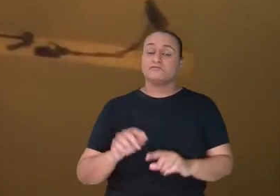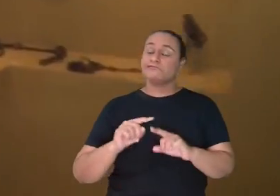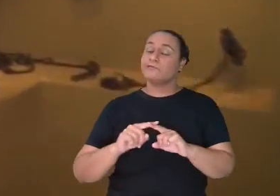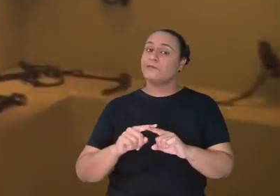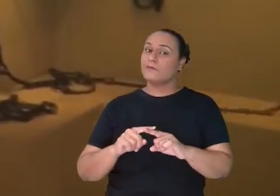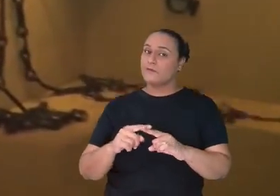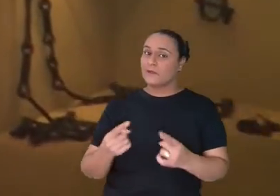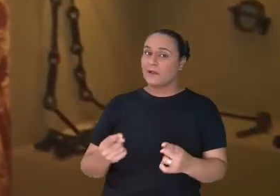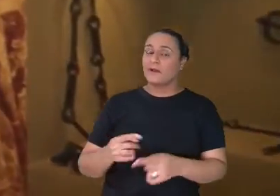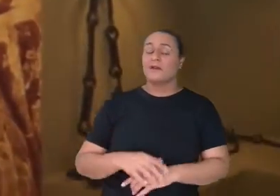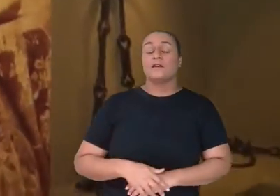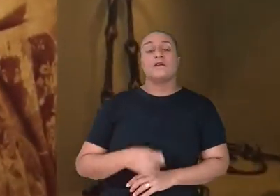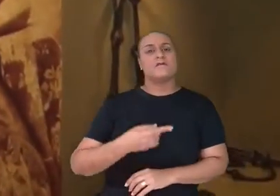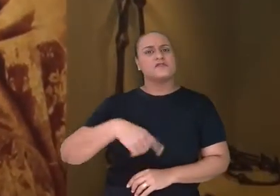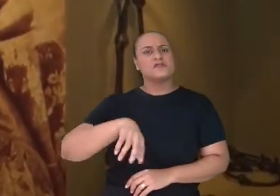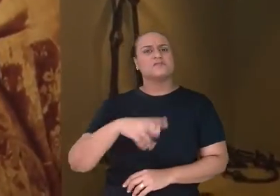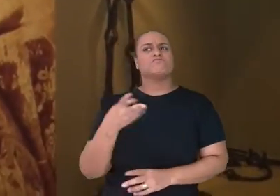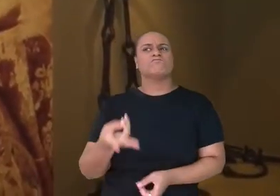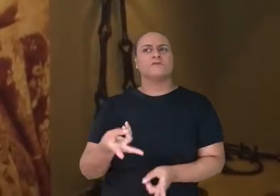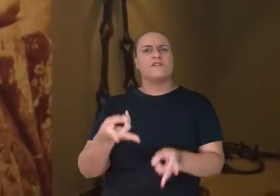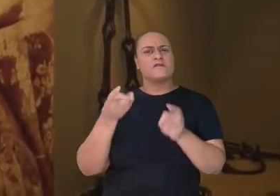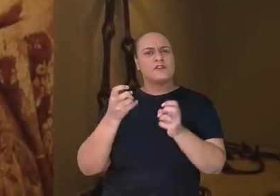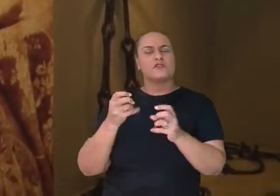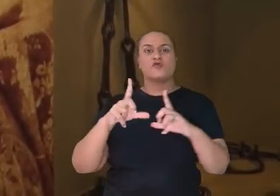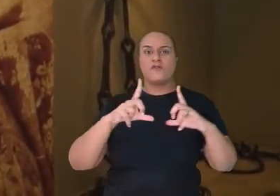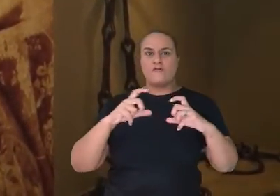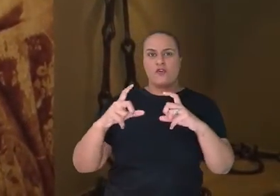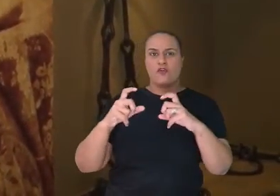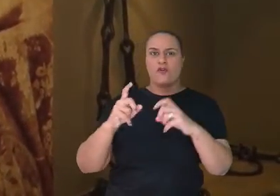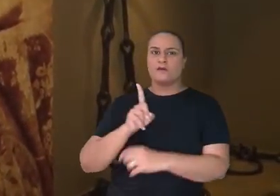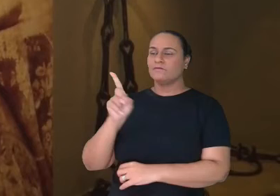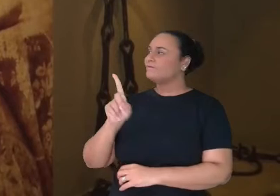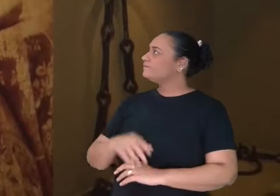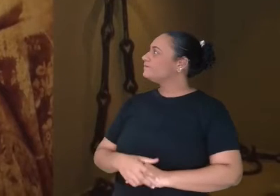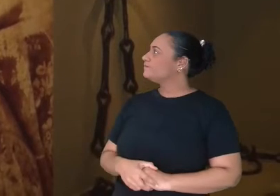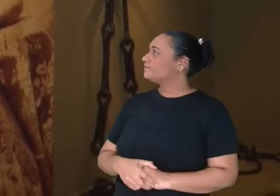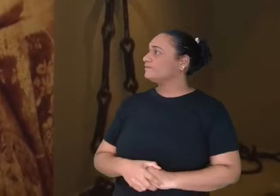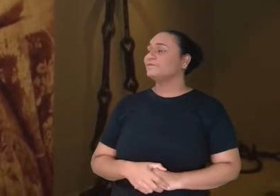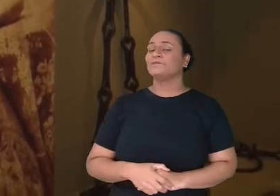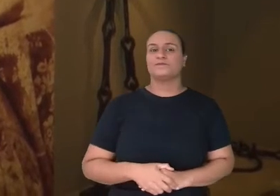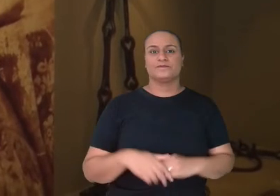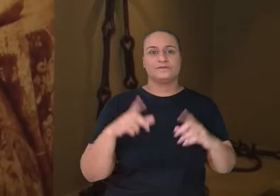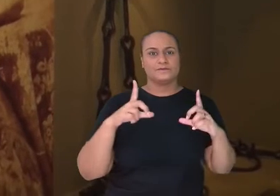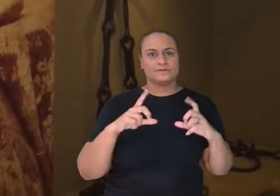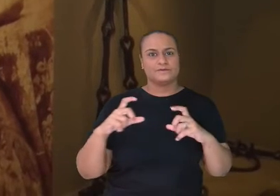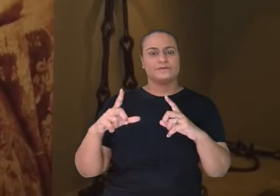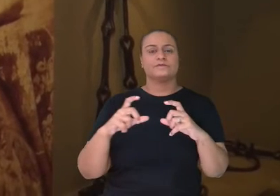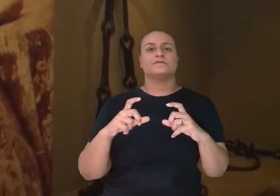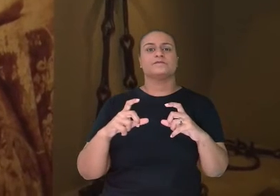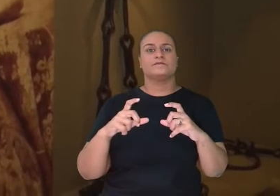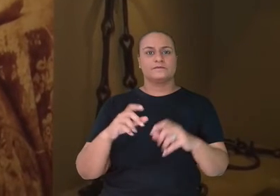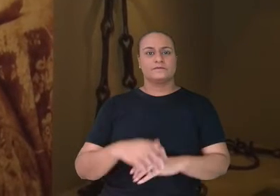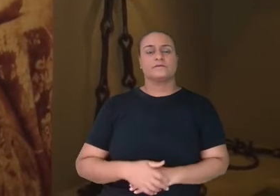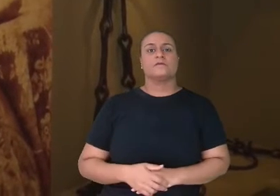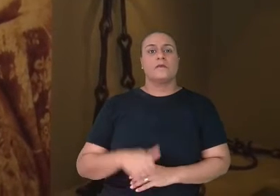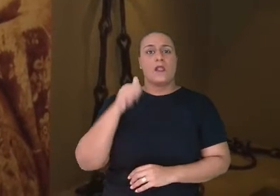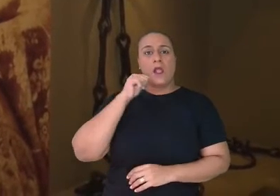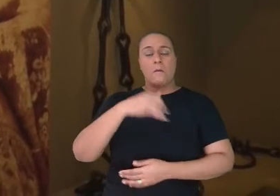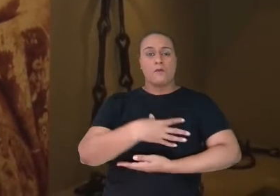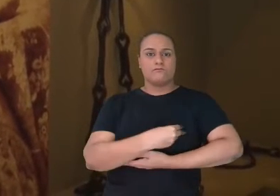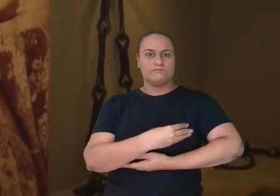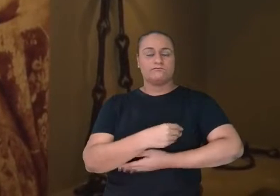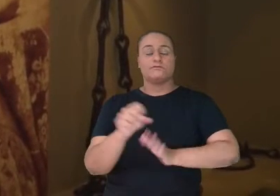Provavelmente você já deve ter visto essa fotografia. Essa fotografia é de uma ama de leite daqui de Recife no